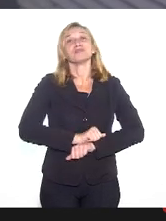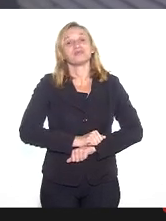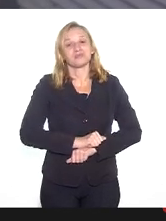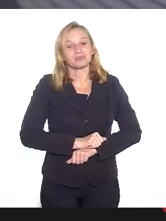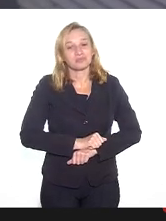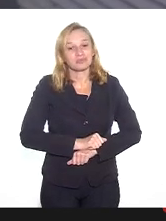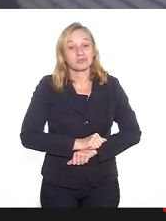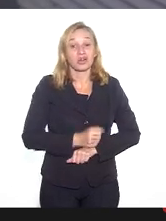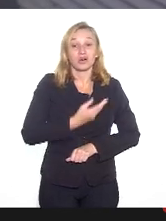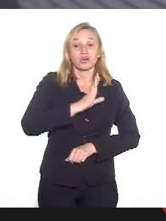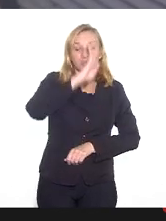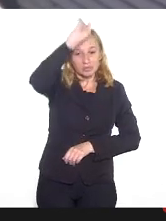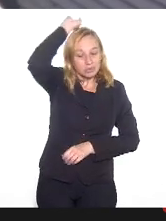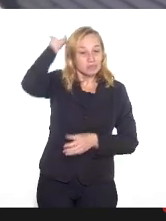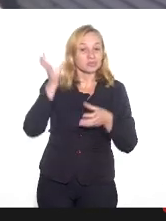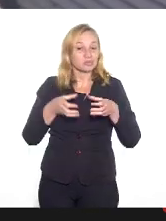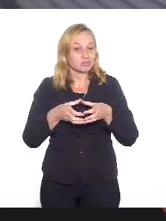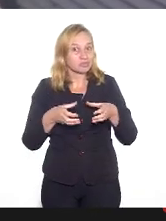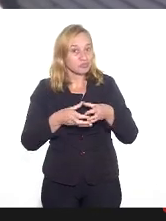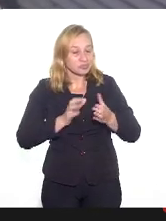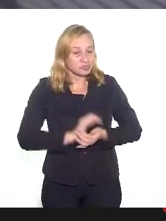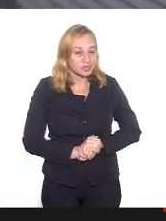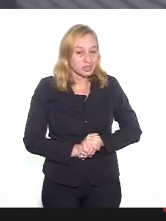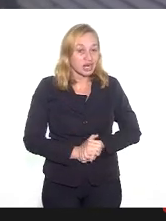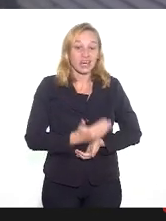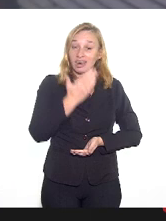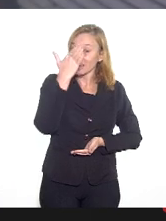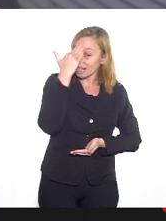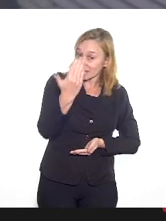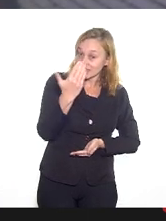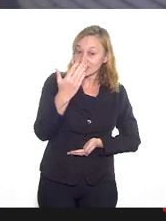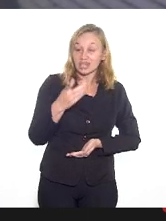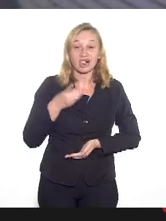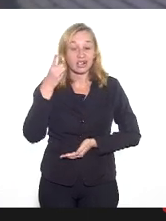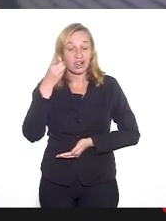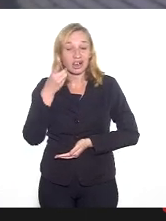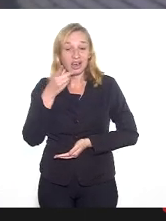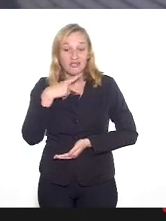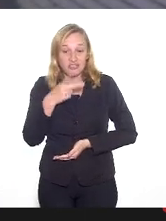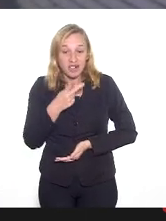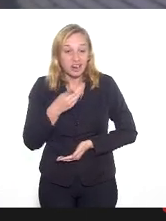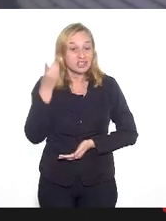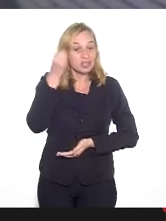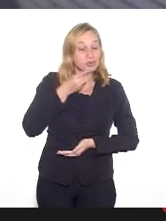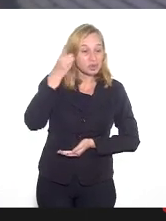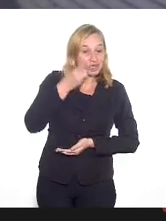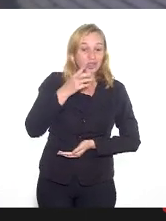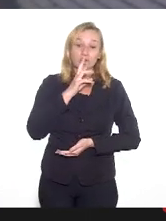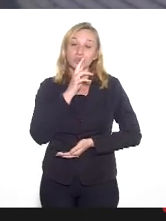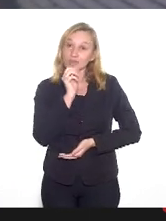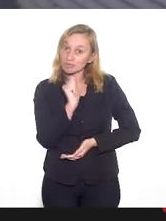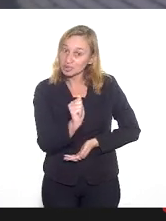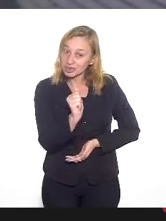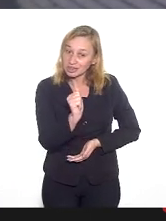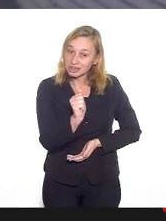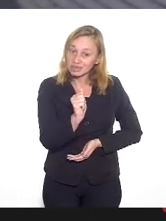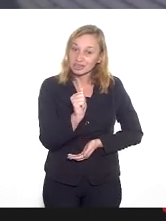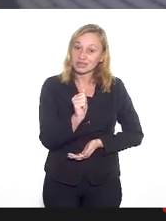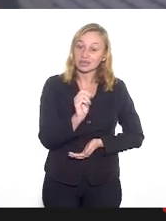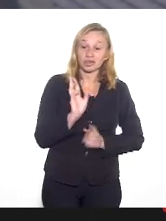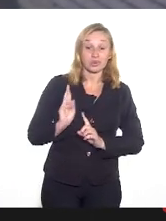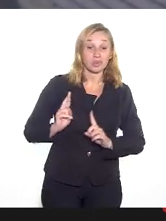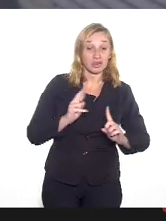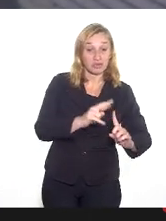que o Corpo de Bombeiros recebeu, agradecer as palavras do deputado Rodrigo Amorim, quando fez